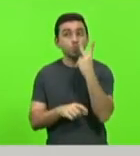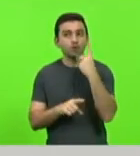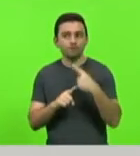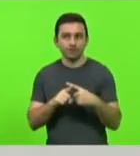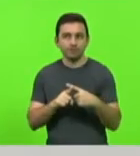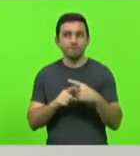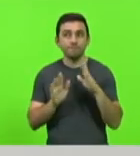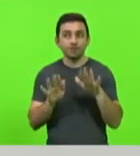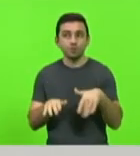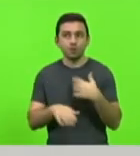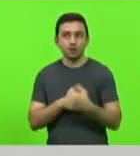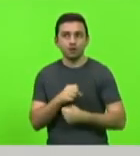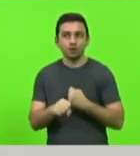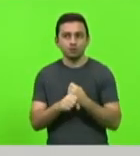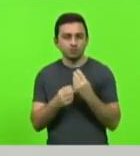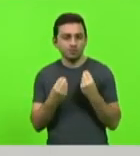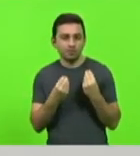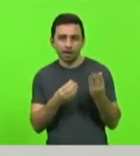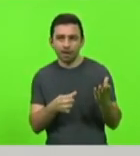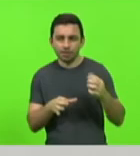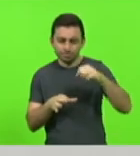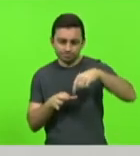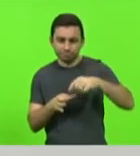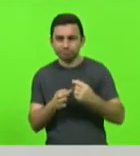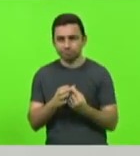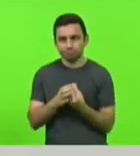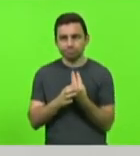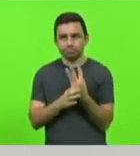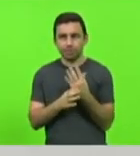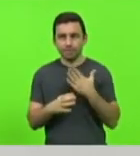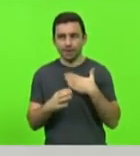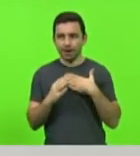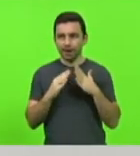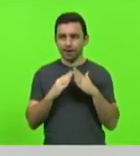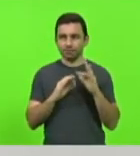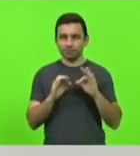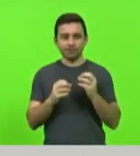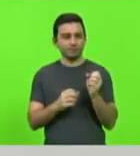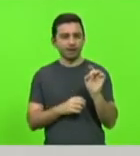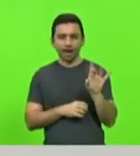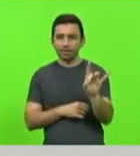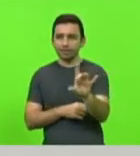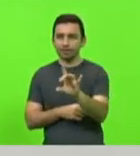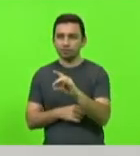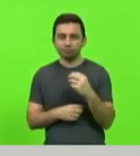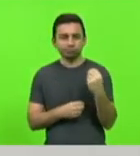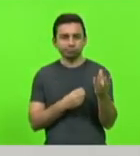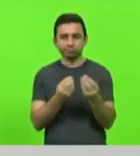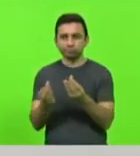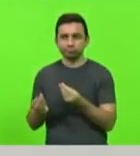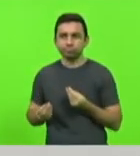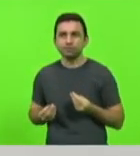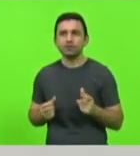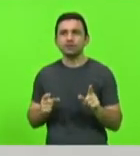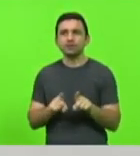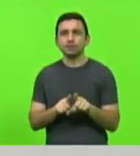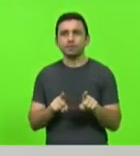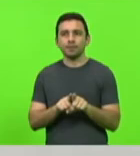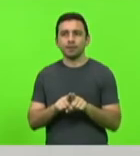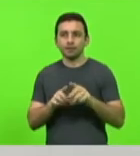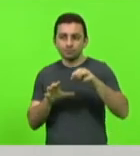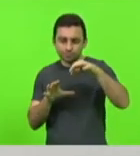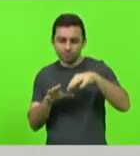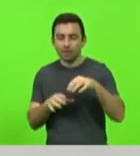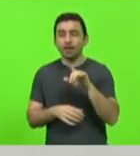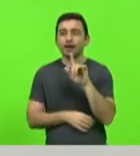do ano, dando uma mudinha feita na minha casa para cada um dos senhores e também uma semente de